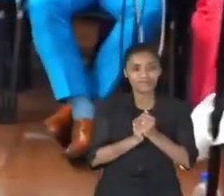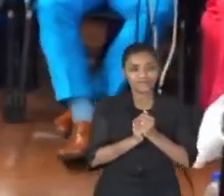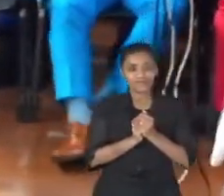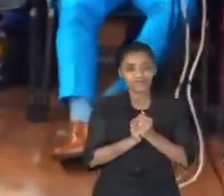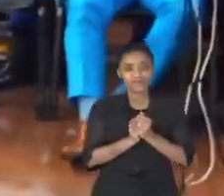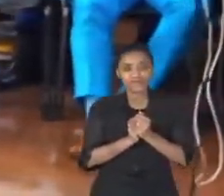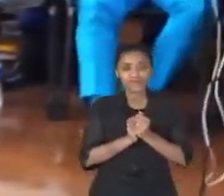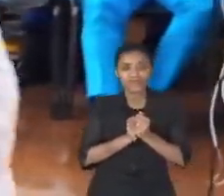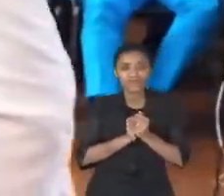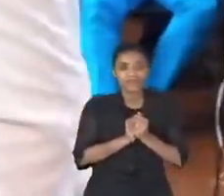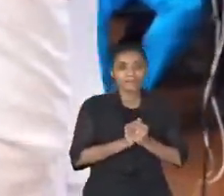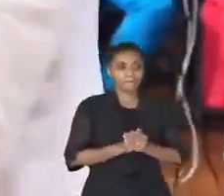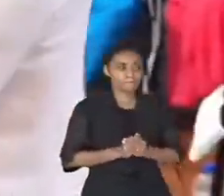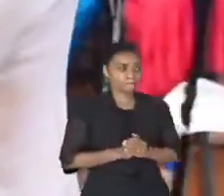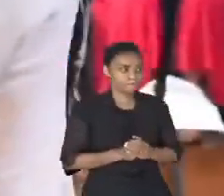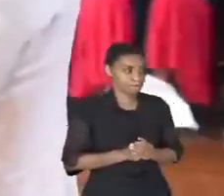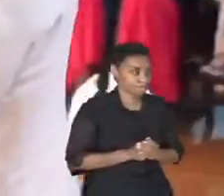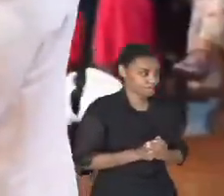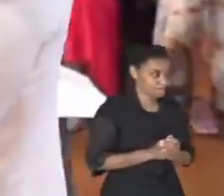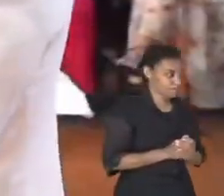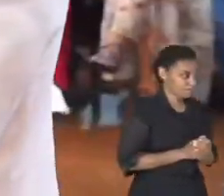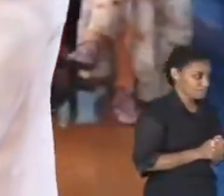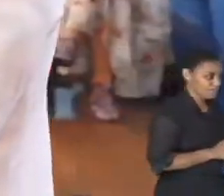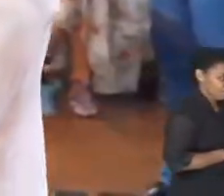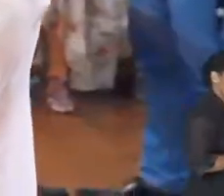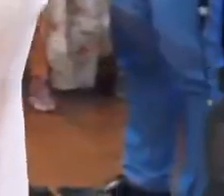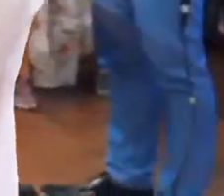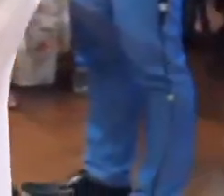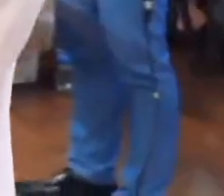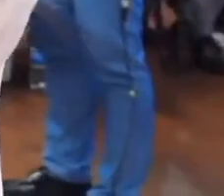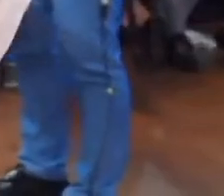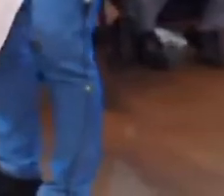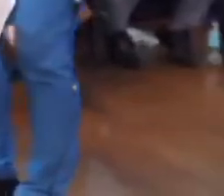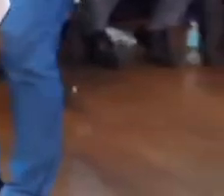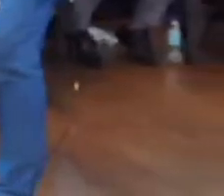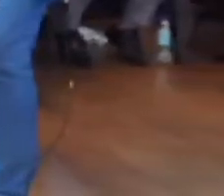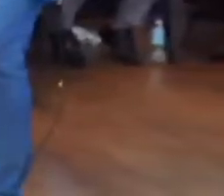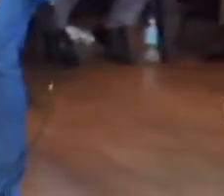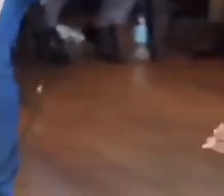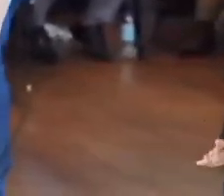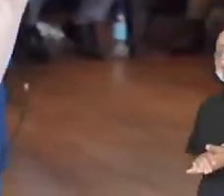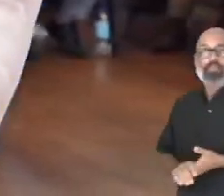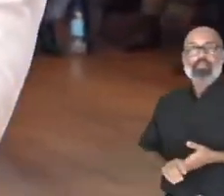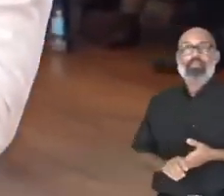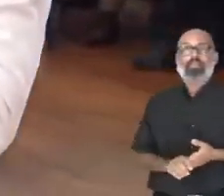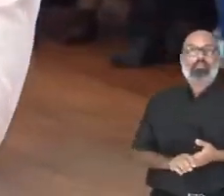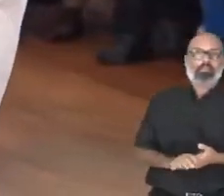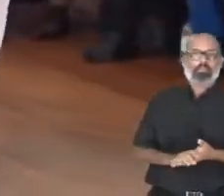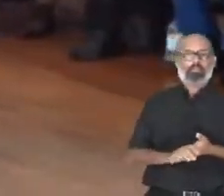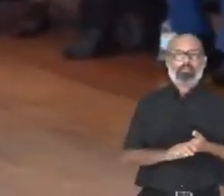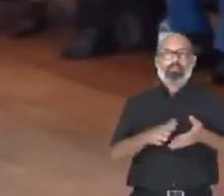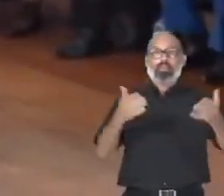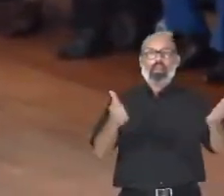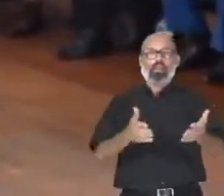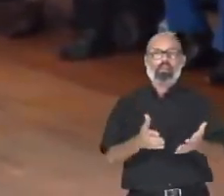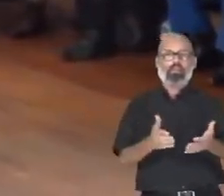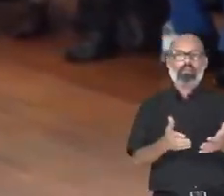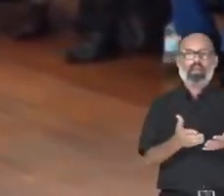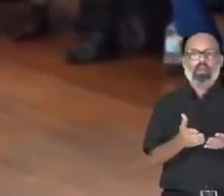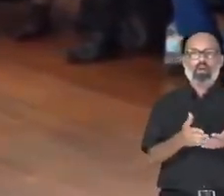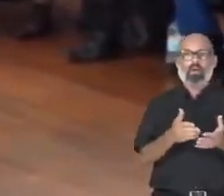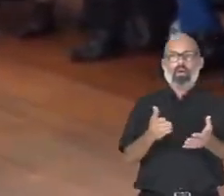entendi. João 14, portanto, não é um texto muito alegre, é um